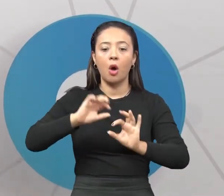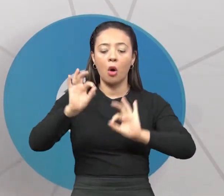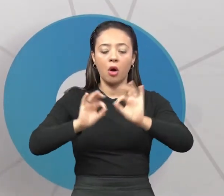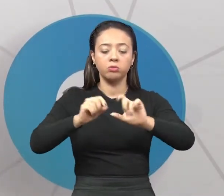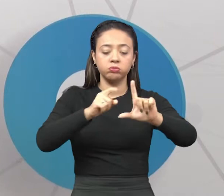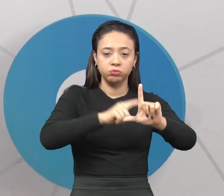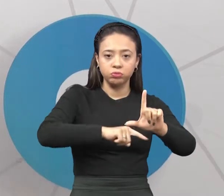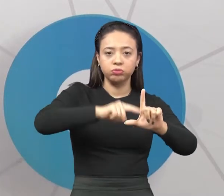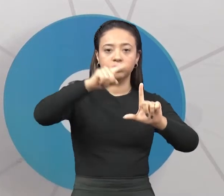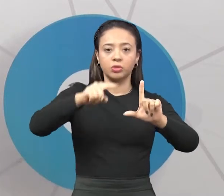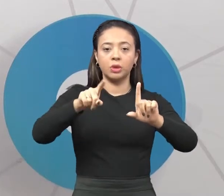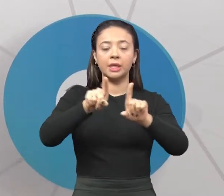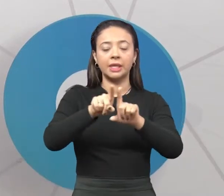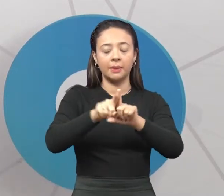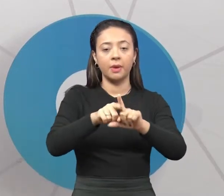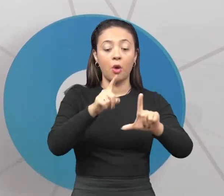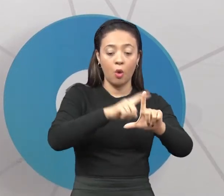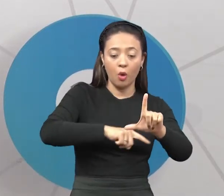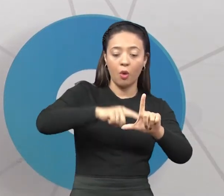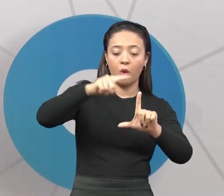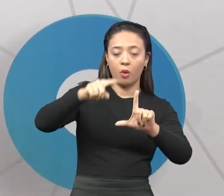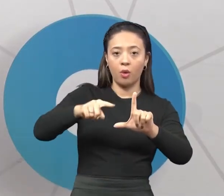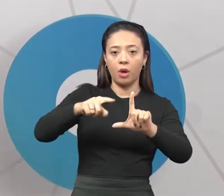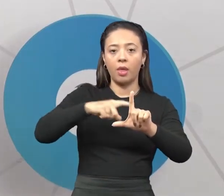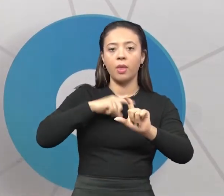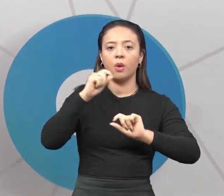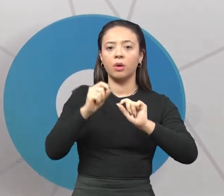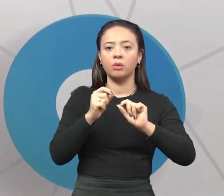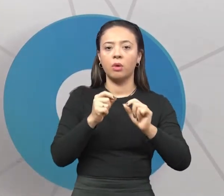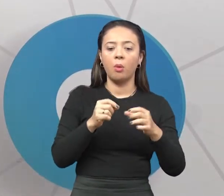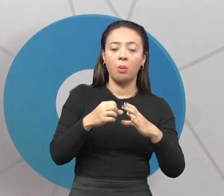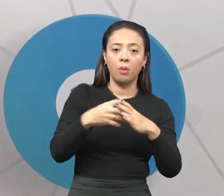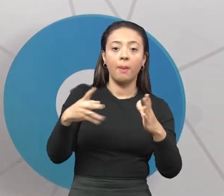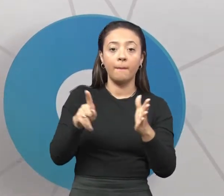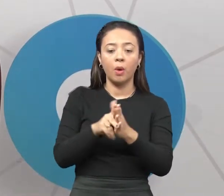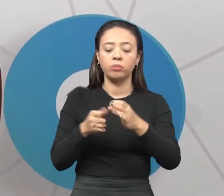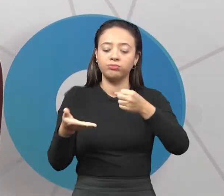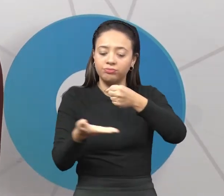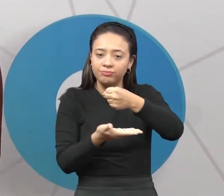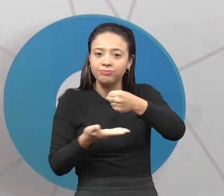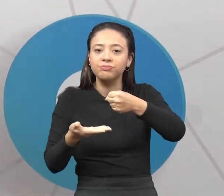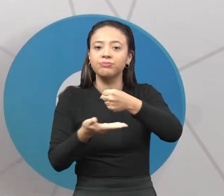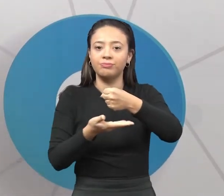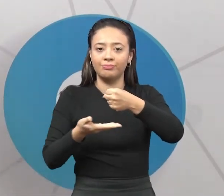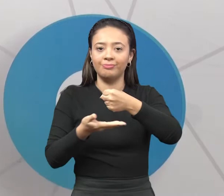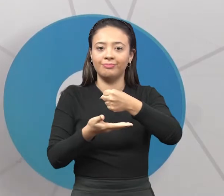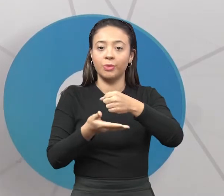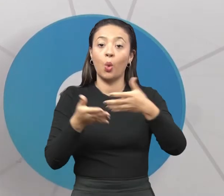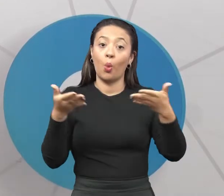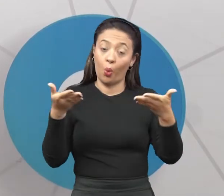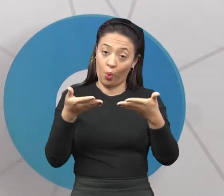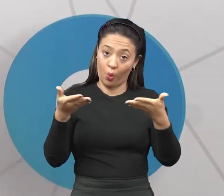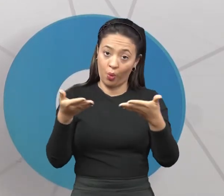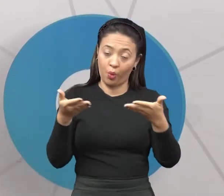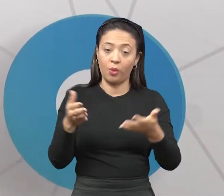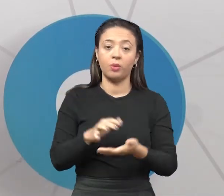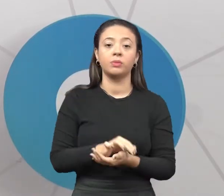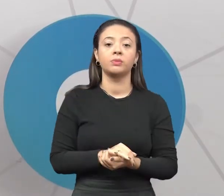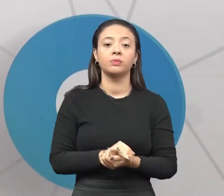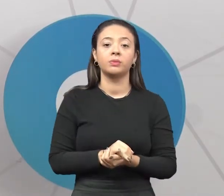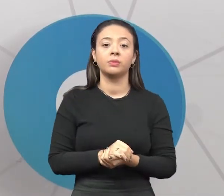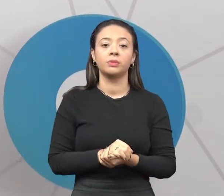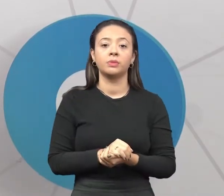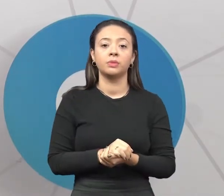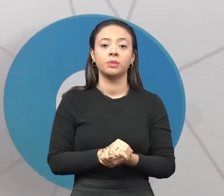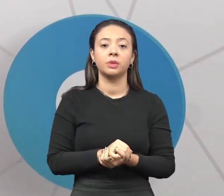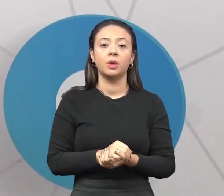gráfica e vimos que seu gráfico se comporta conforme o valor de sua base. Hoje, nós vamos